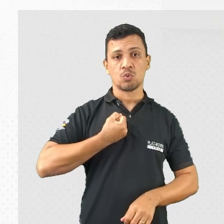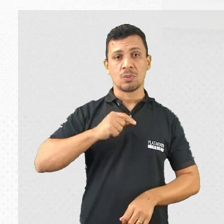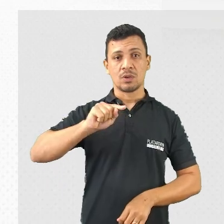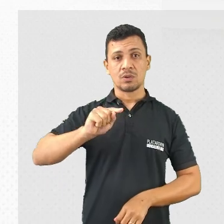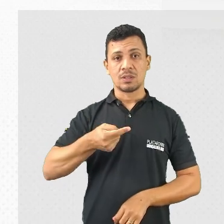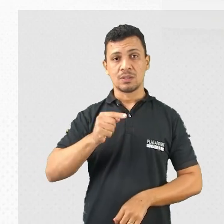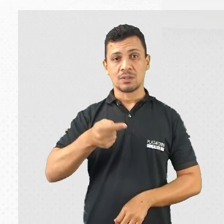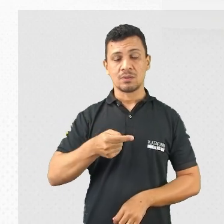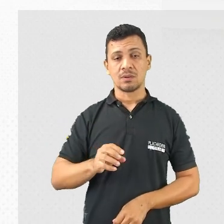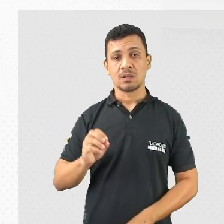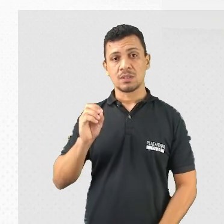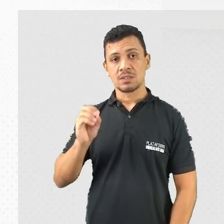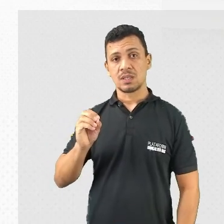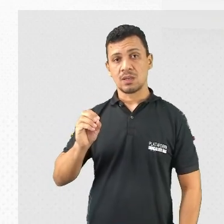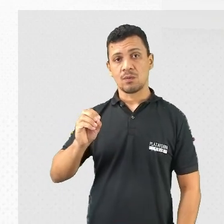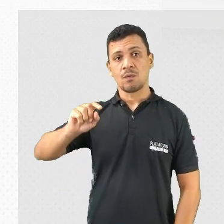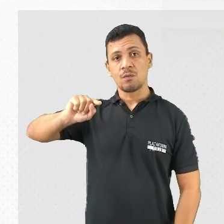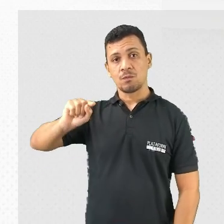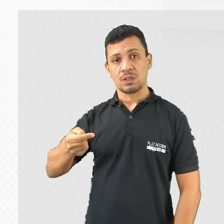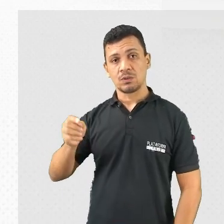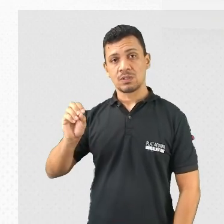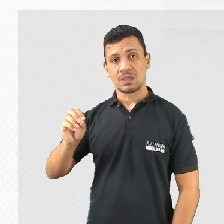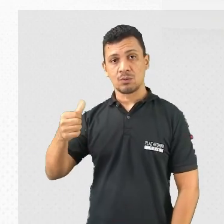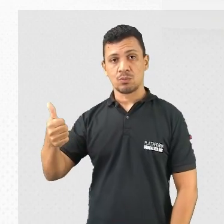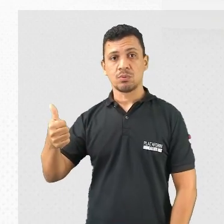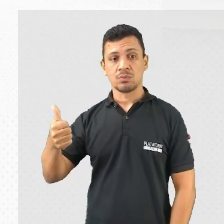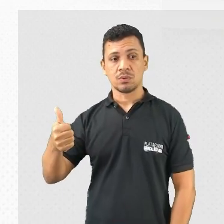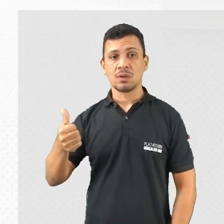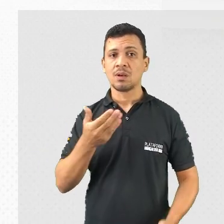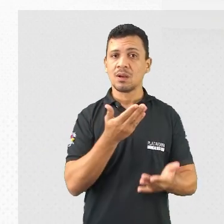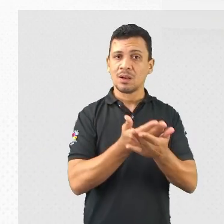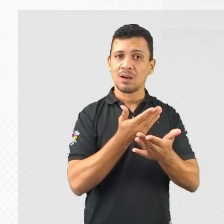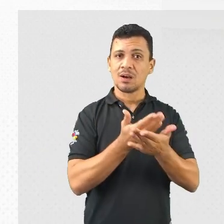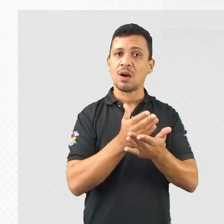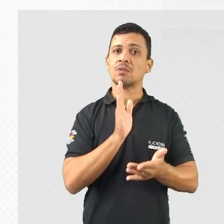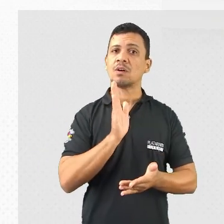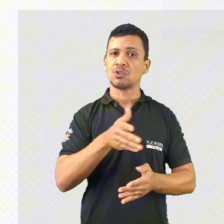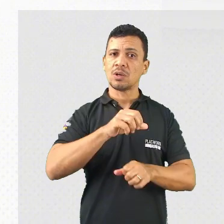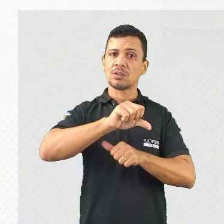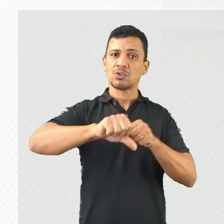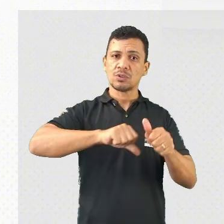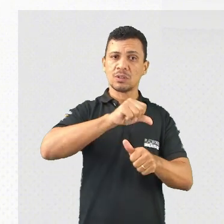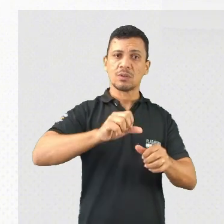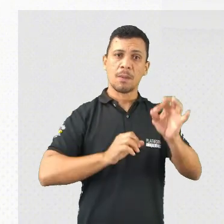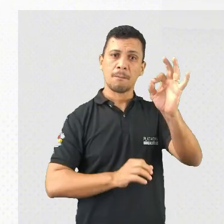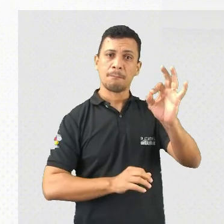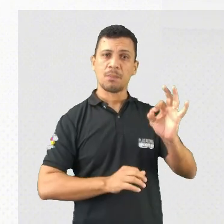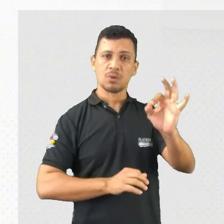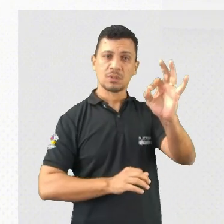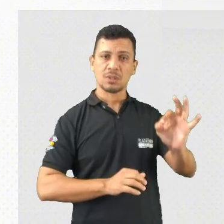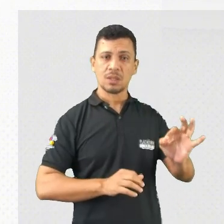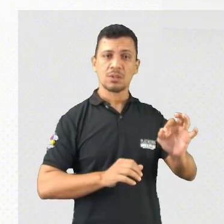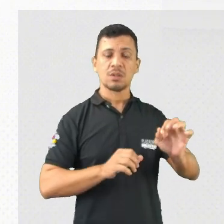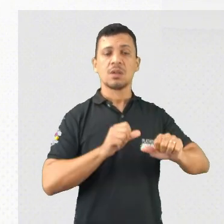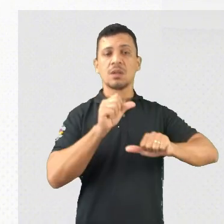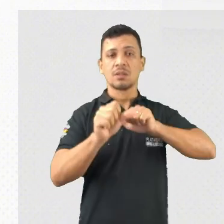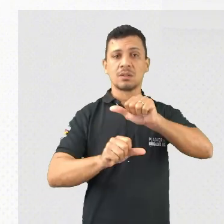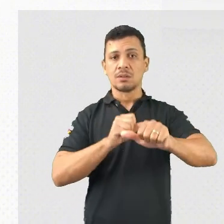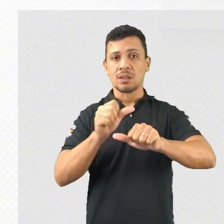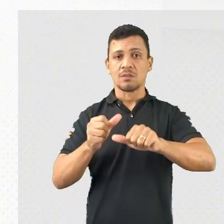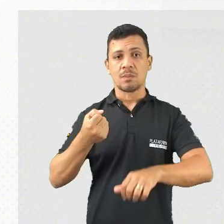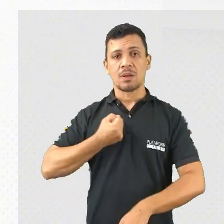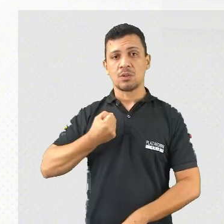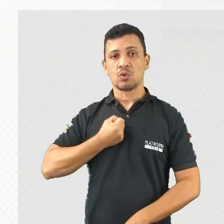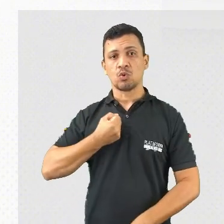é 0,01, né? Já tivemos essa aula de transformar porcentagem em fração, tá? Assista esse